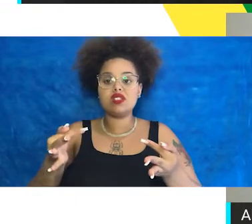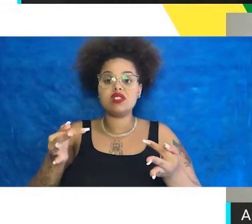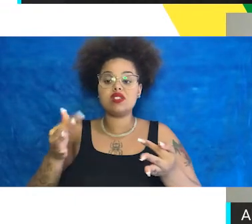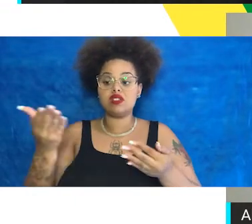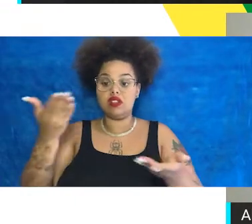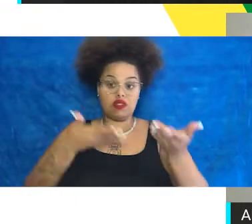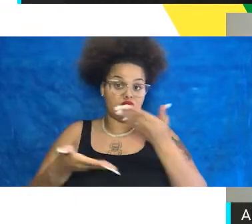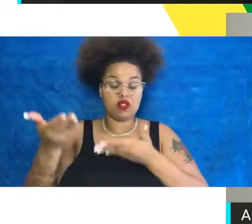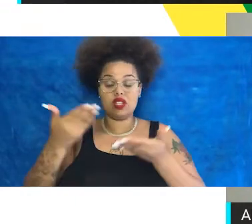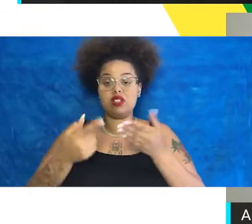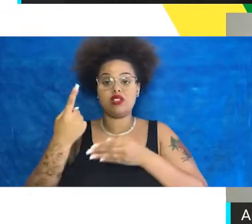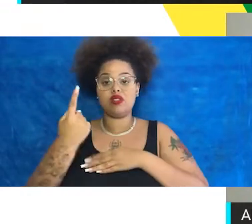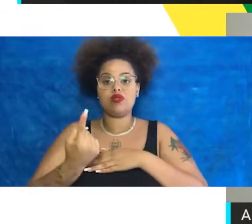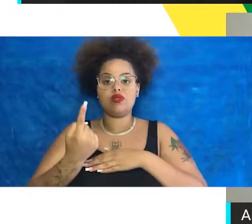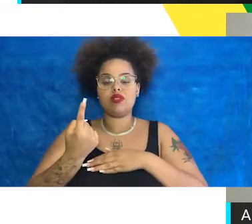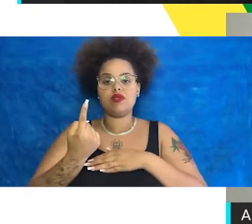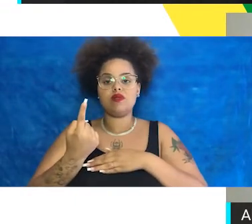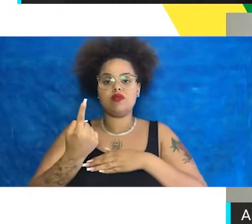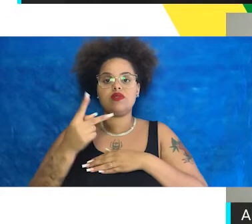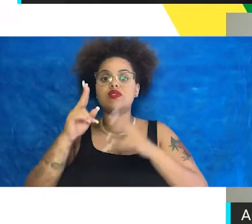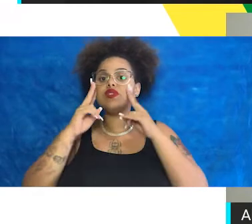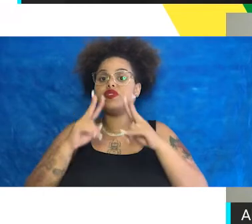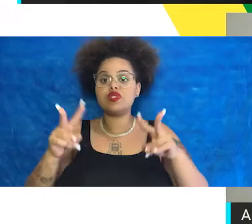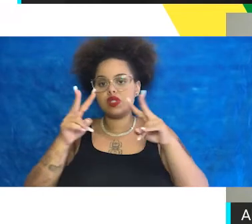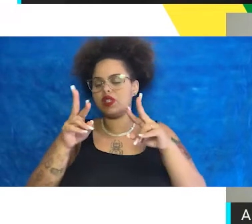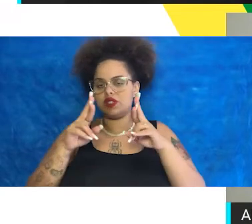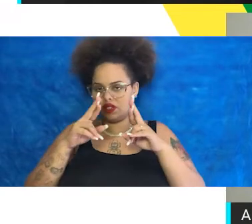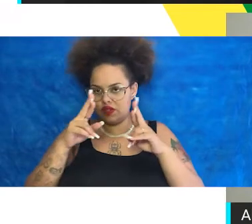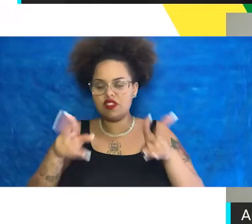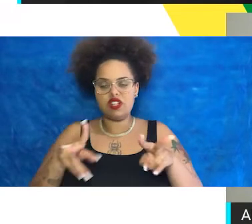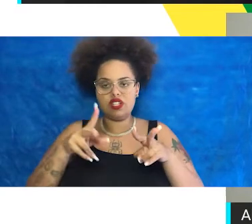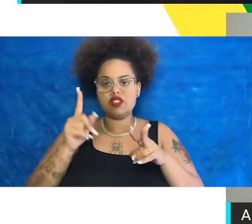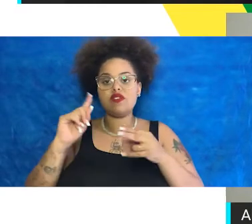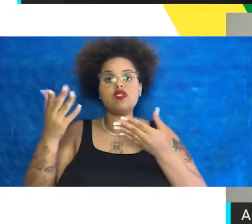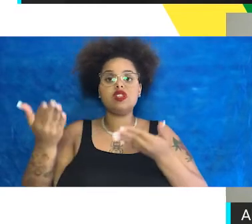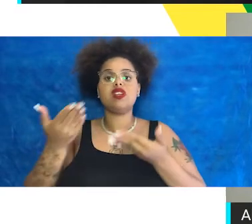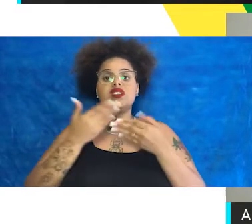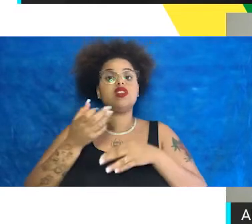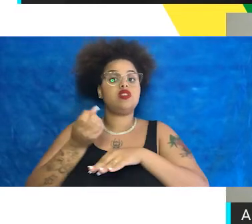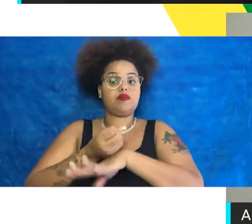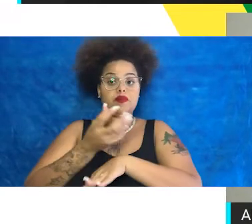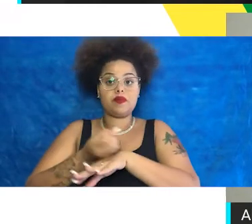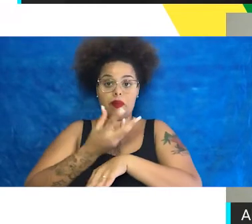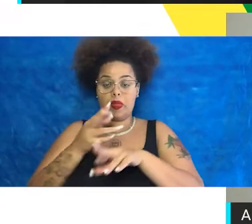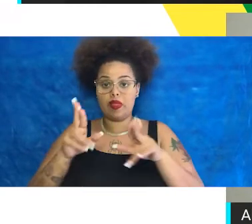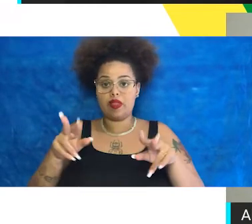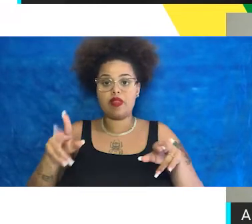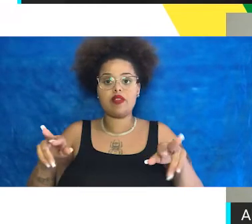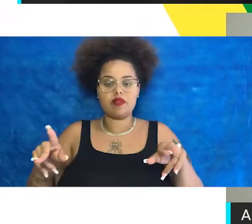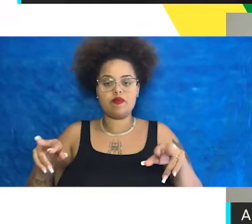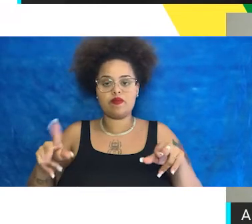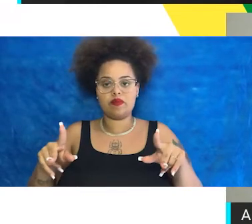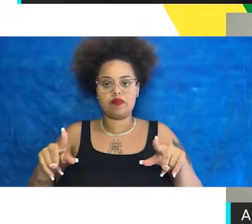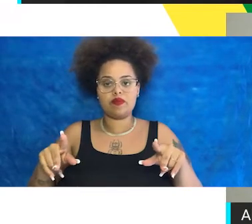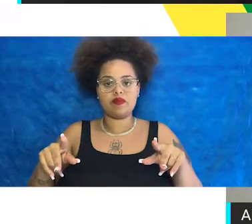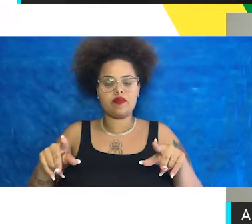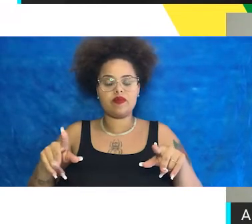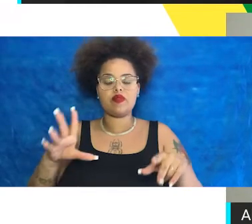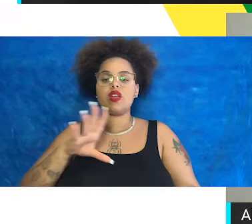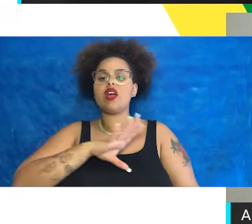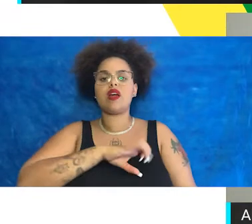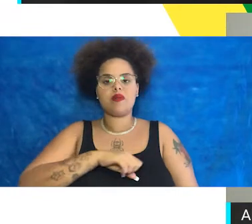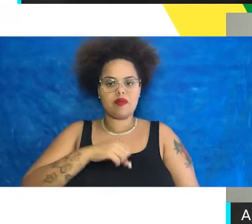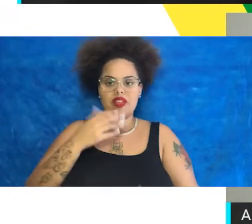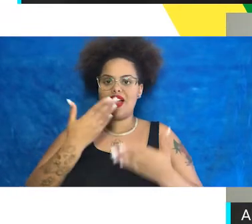trazendo um visual diferente, né? Que vão trazendo emoções diferentes, assim. Então, amei a